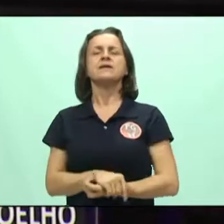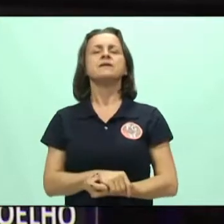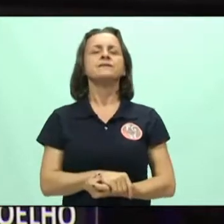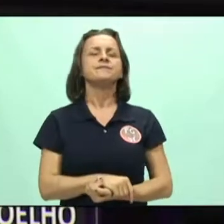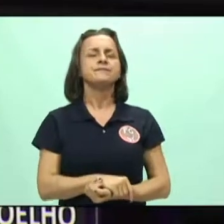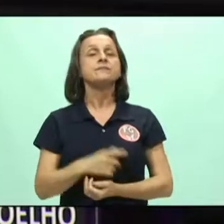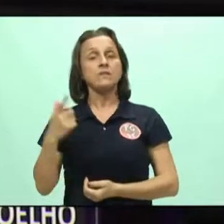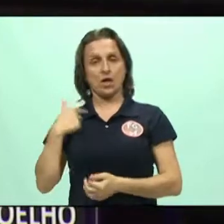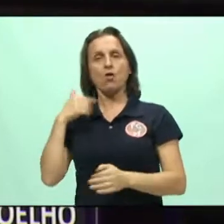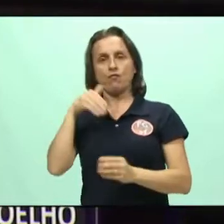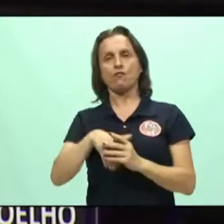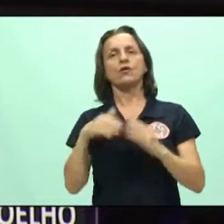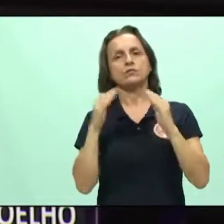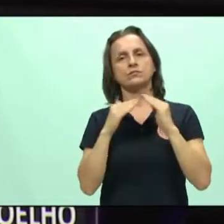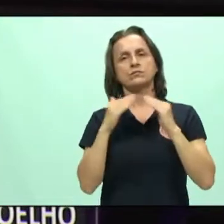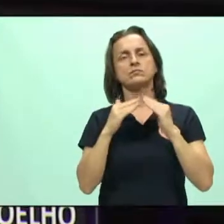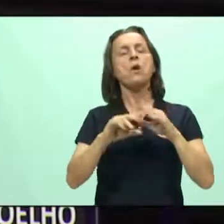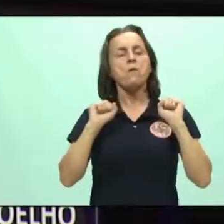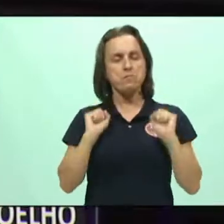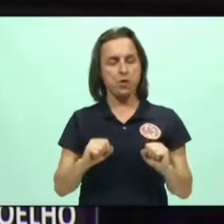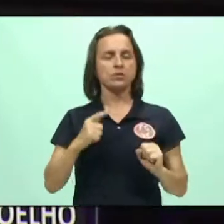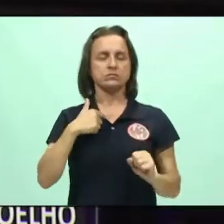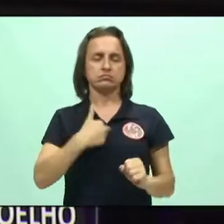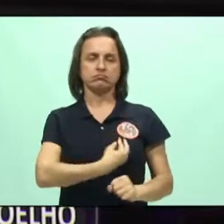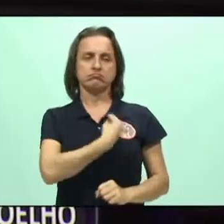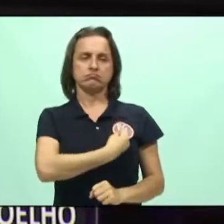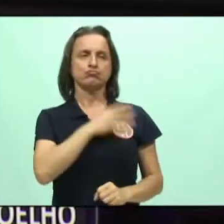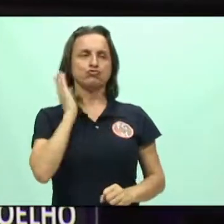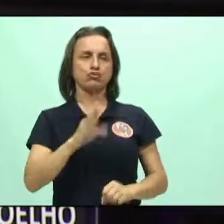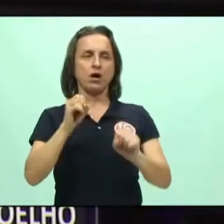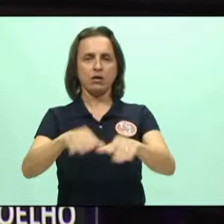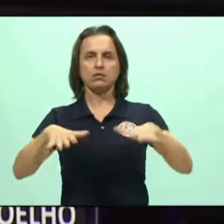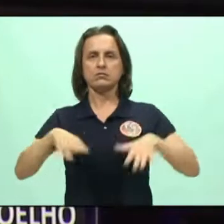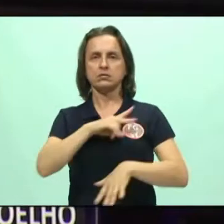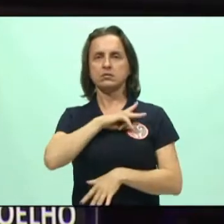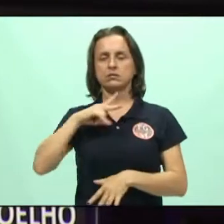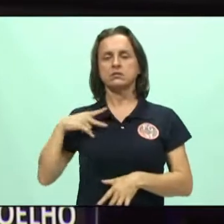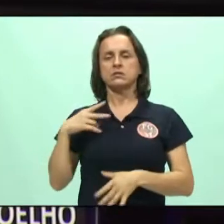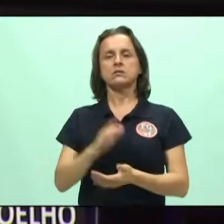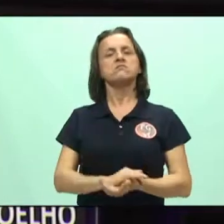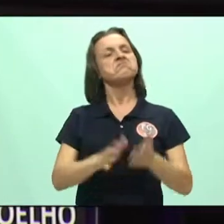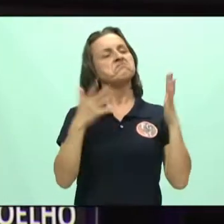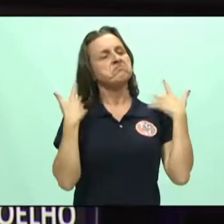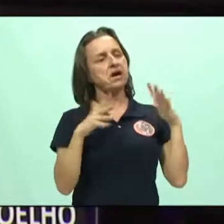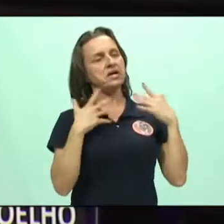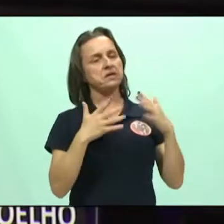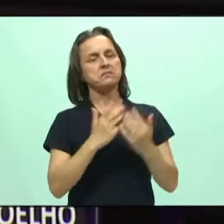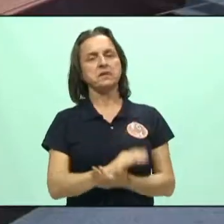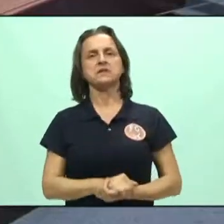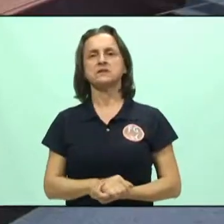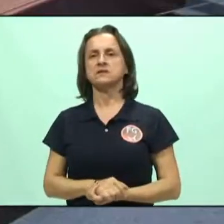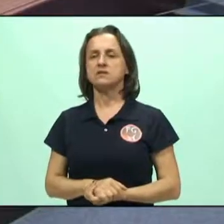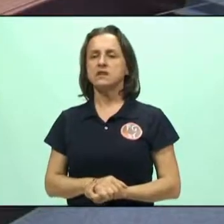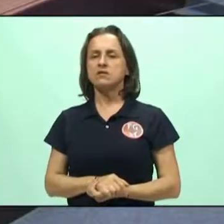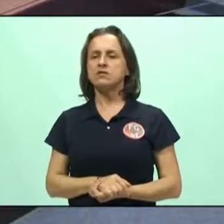voto favorável e pode contar com a minha presença desde já nessa audiência pública Meus parabéns vereador